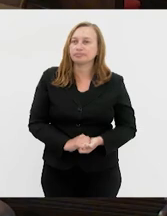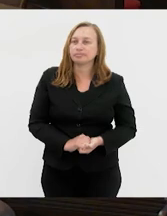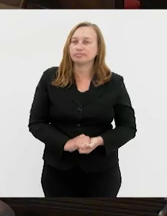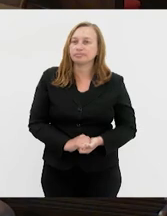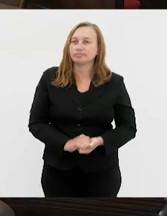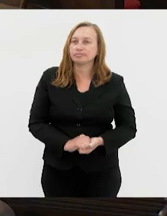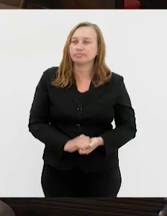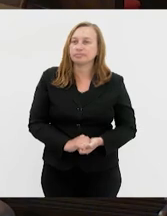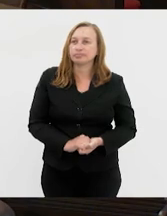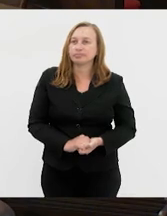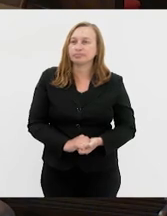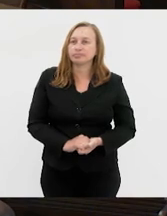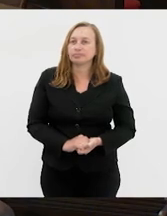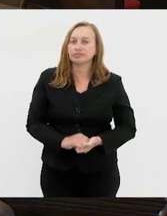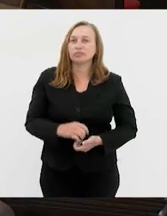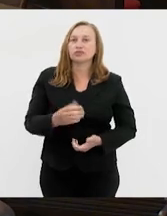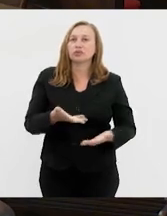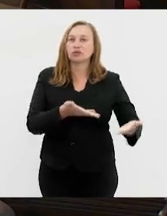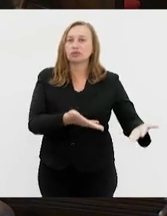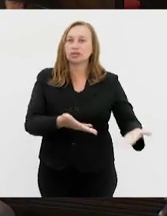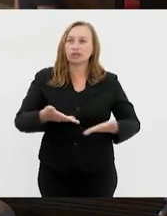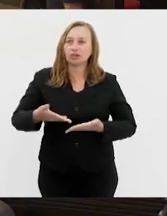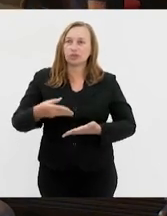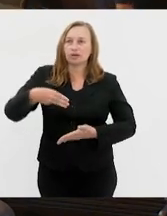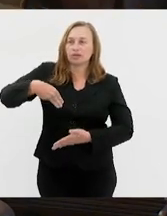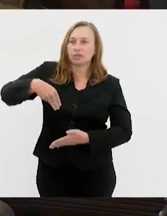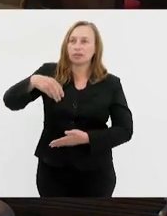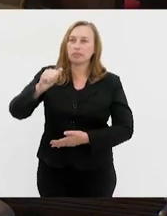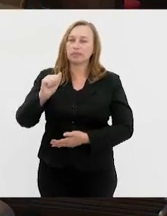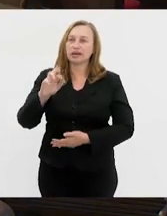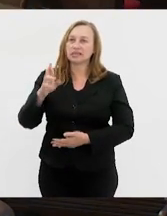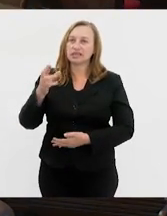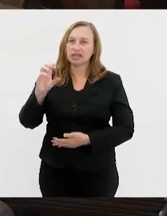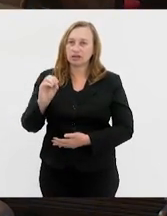Convidar aí o Marcelo Miranda para compor a mesa aqui.